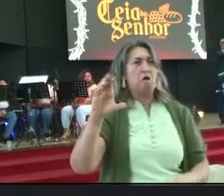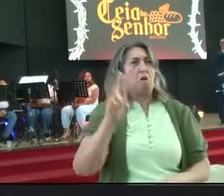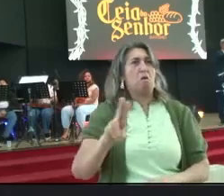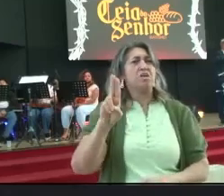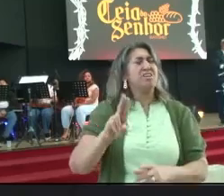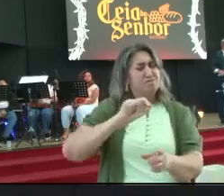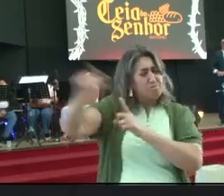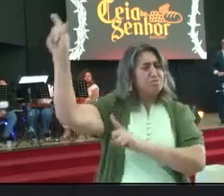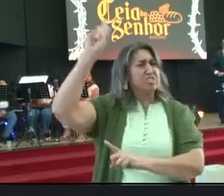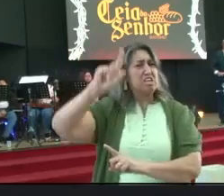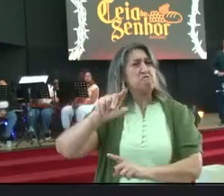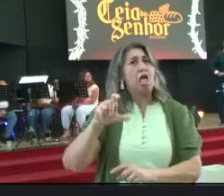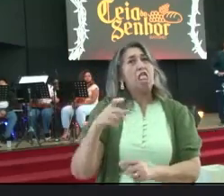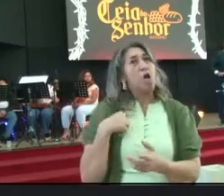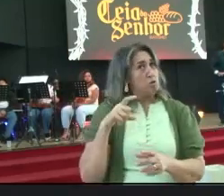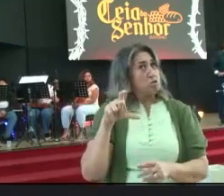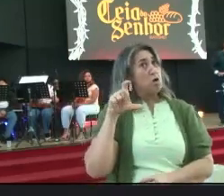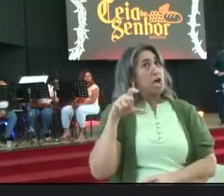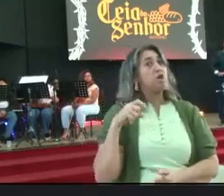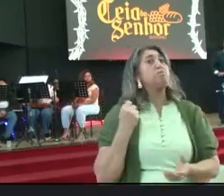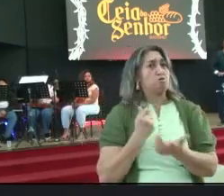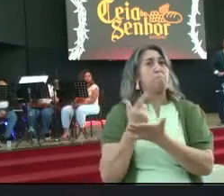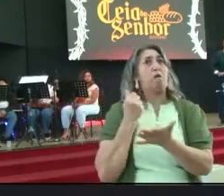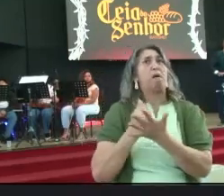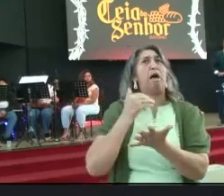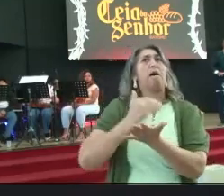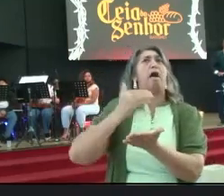Expulsa esse demônio da tua vida.